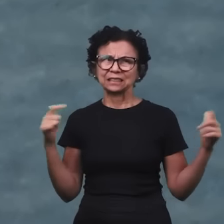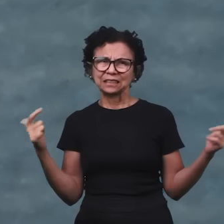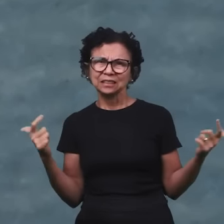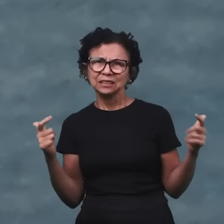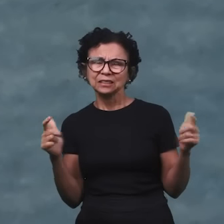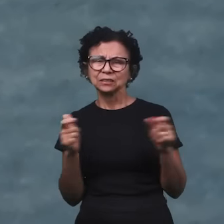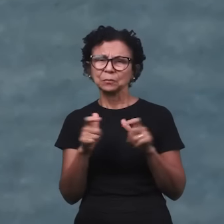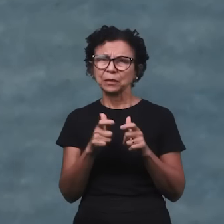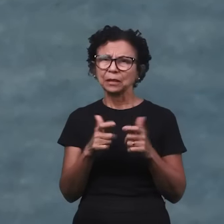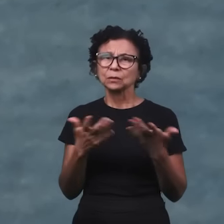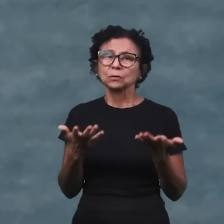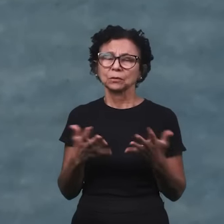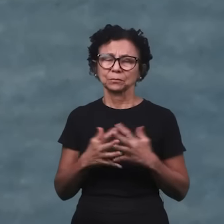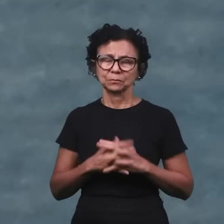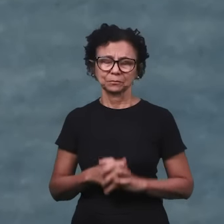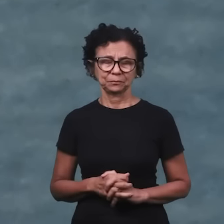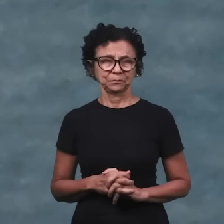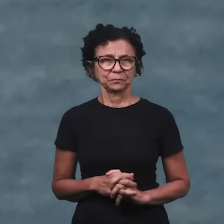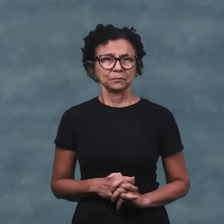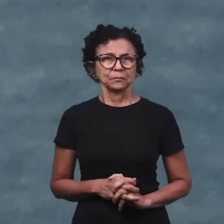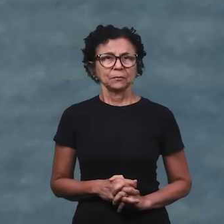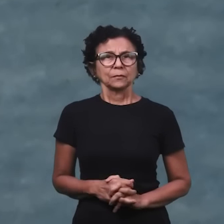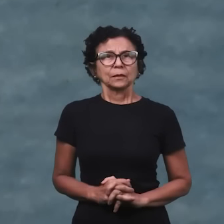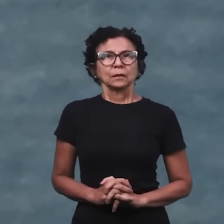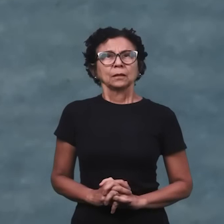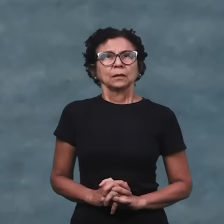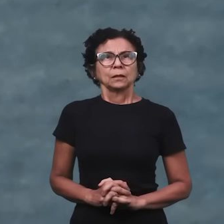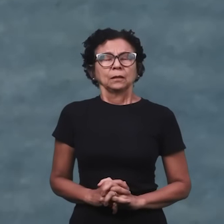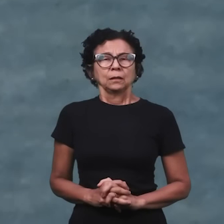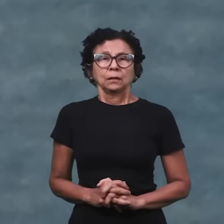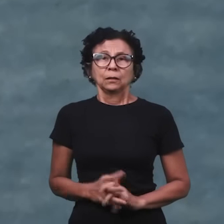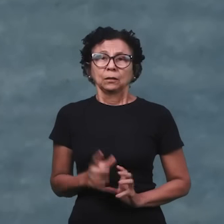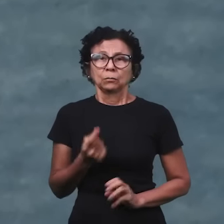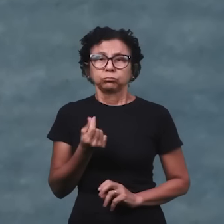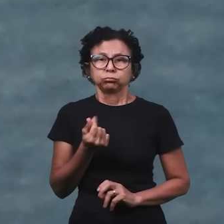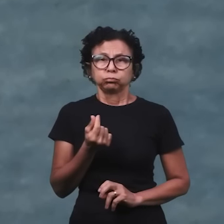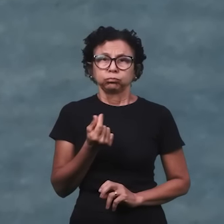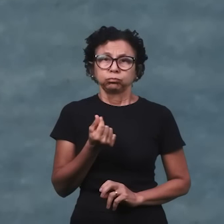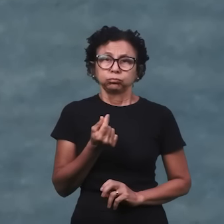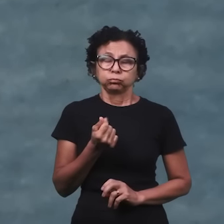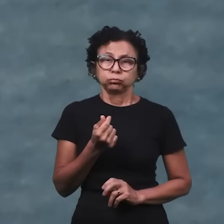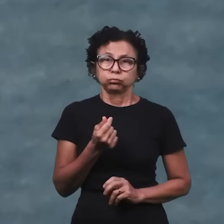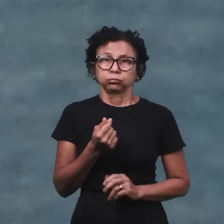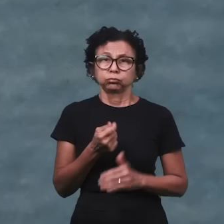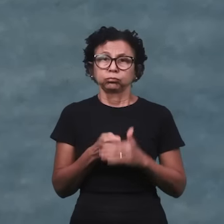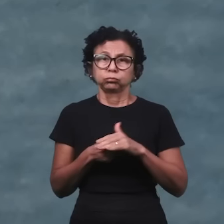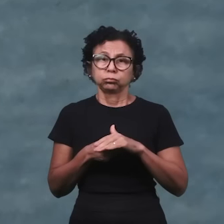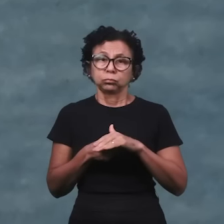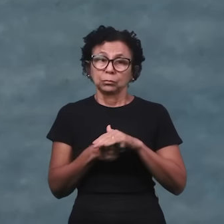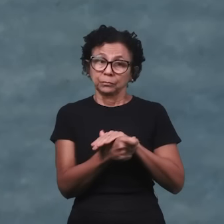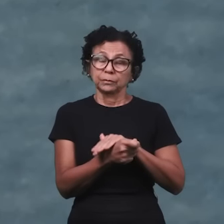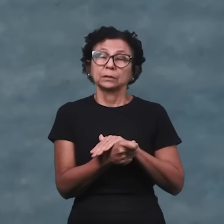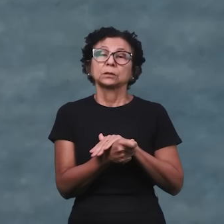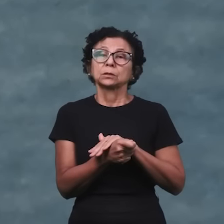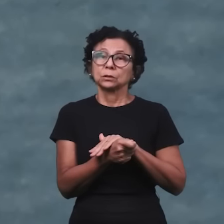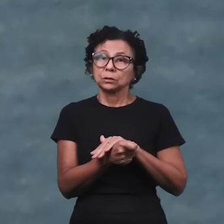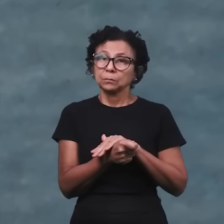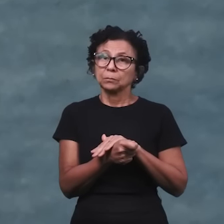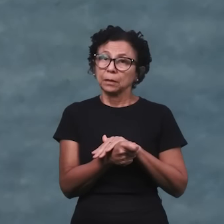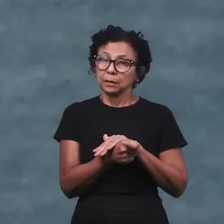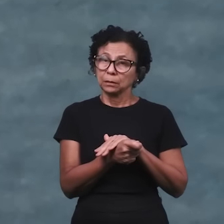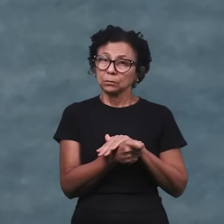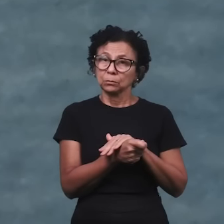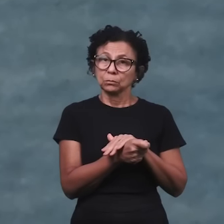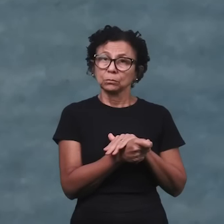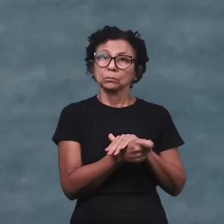relação, até porque o curso de odontologia, do ponto de vista do investimento ao longo do curso, é